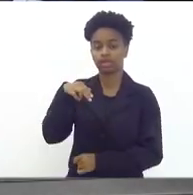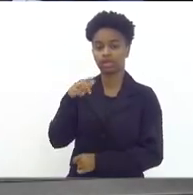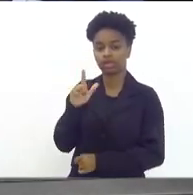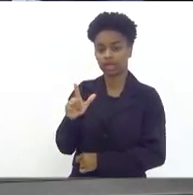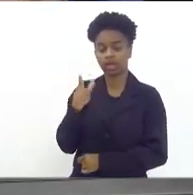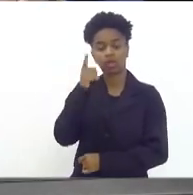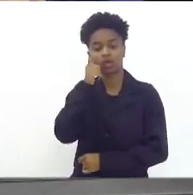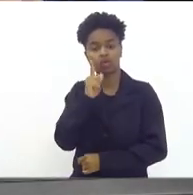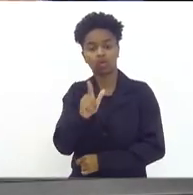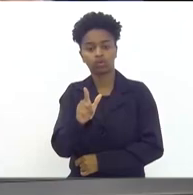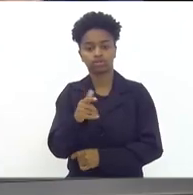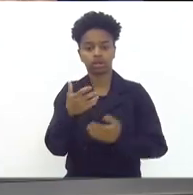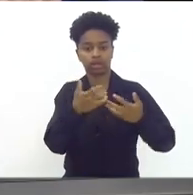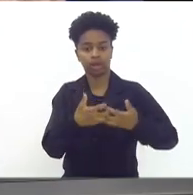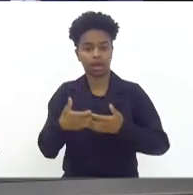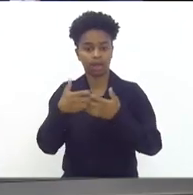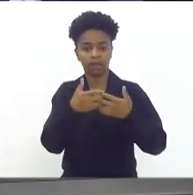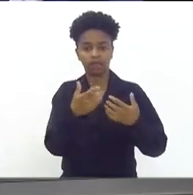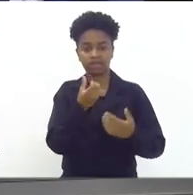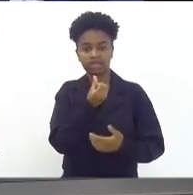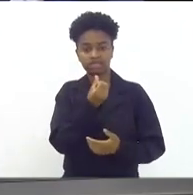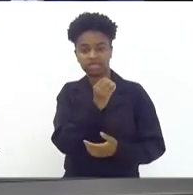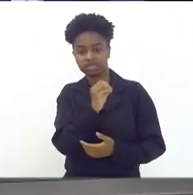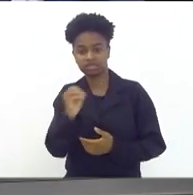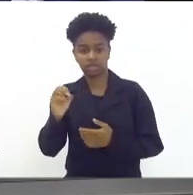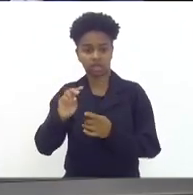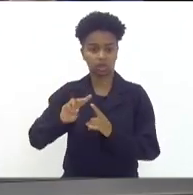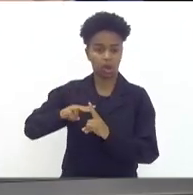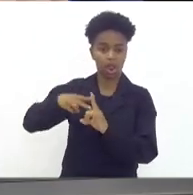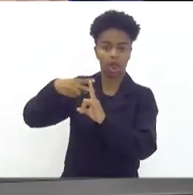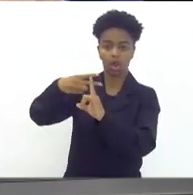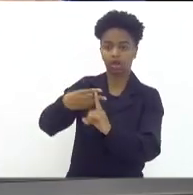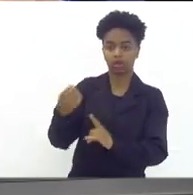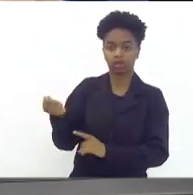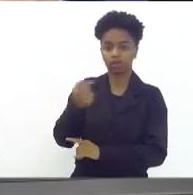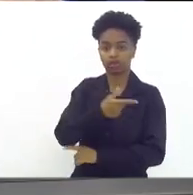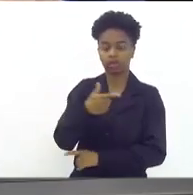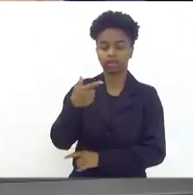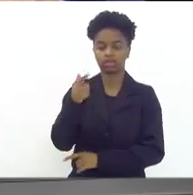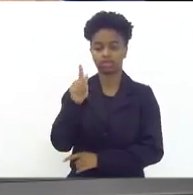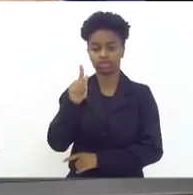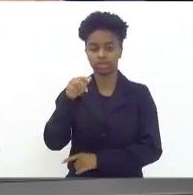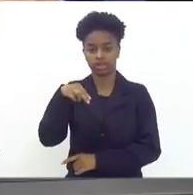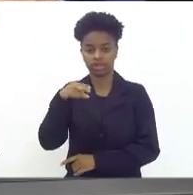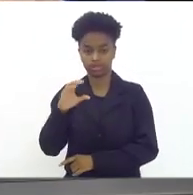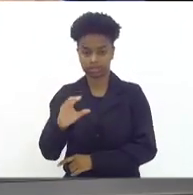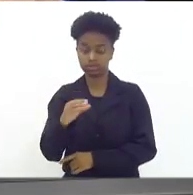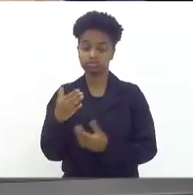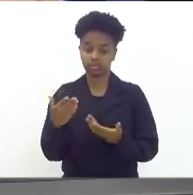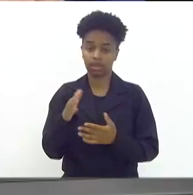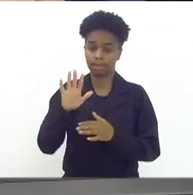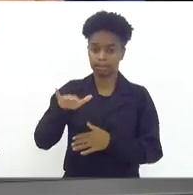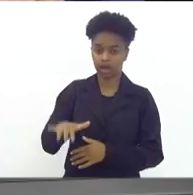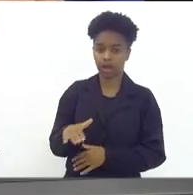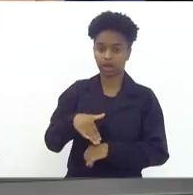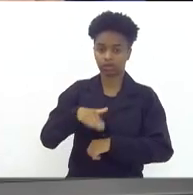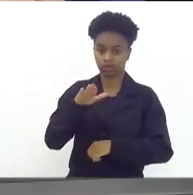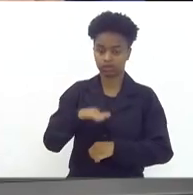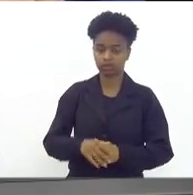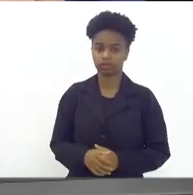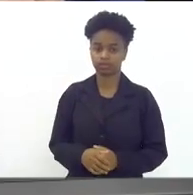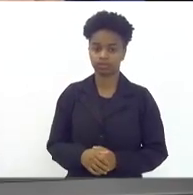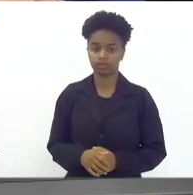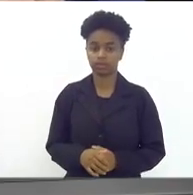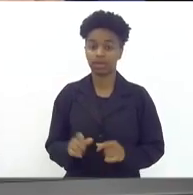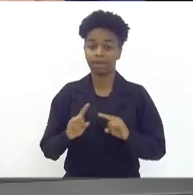transportar no caminhão 600 vezes mais do que no GNC torna viável o custo da operação fica mais barato mas